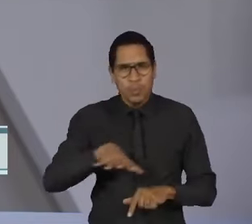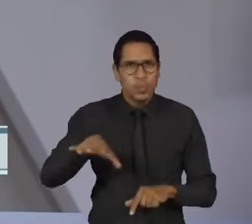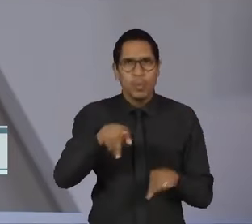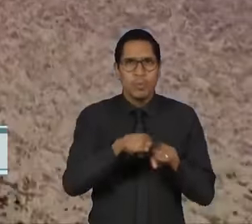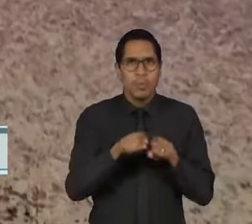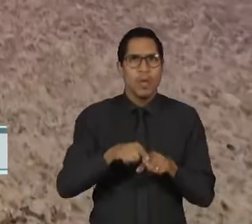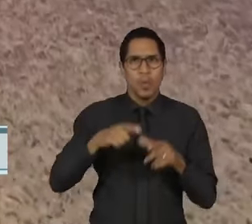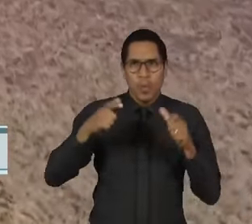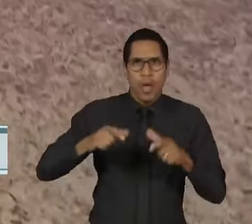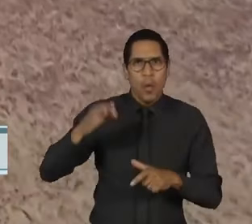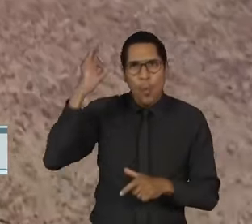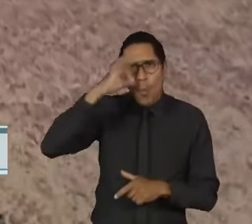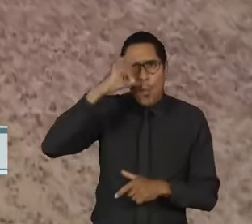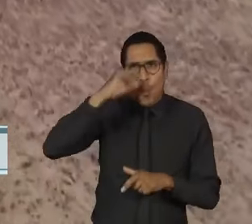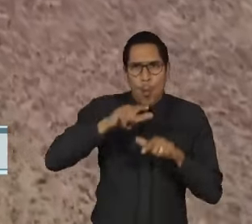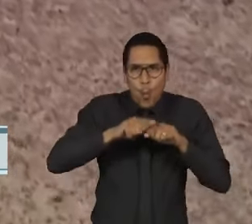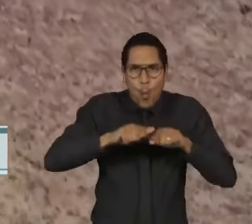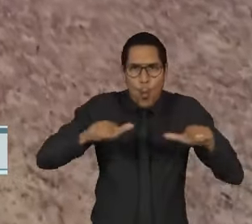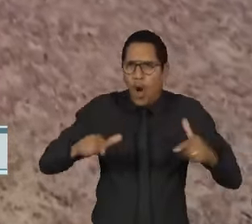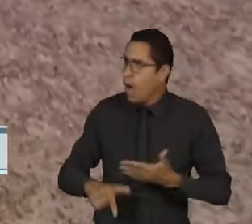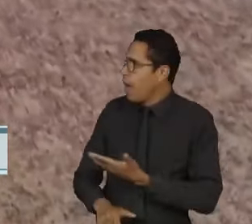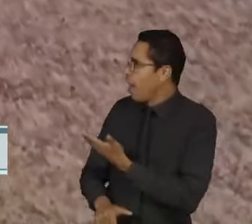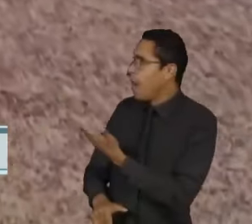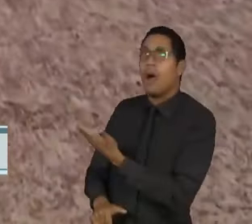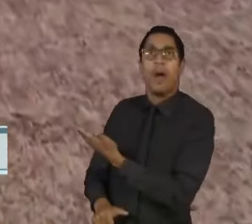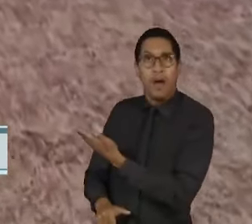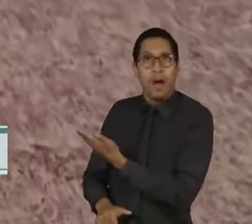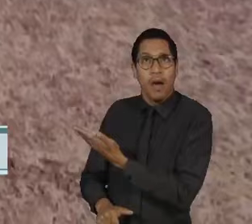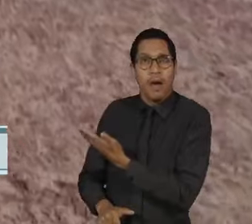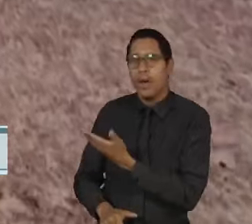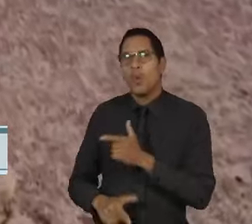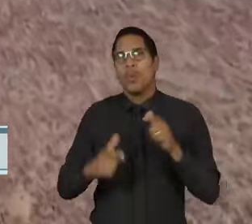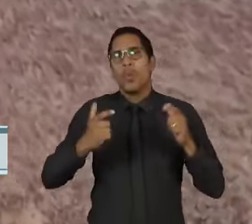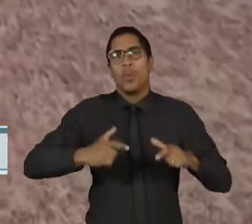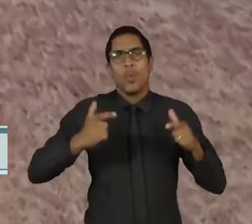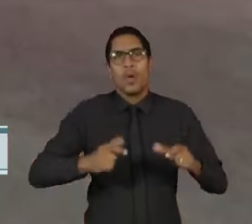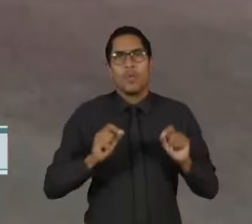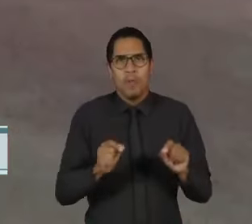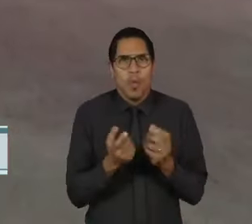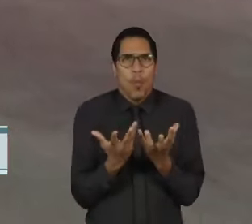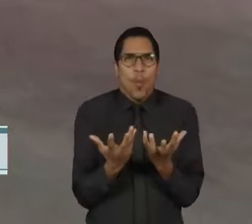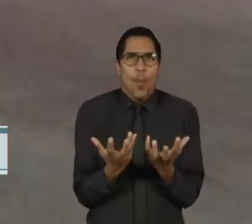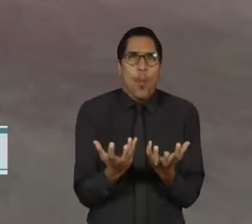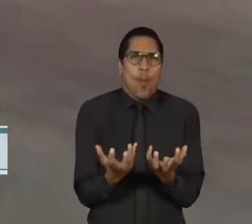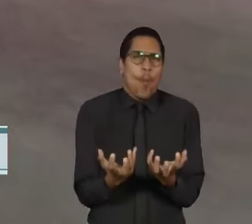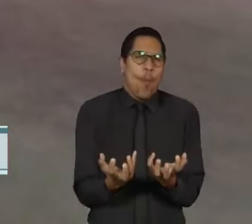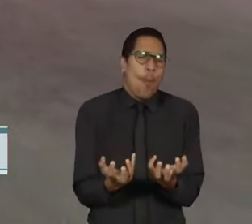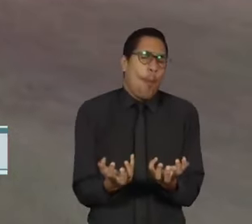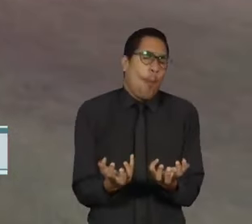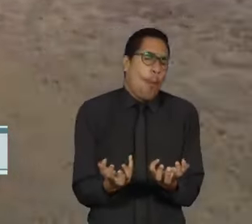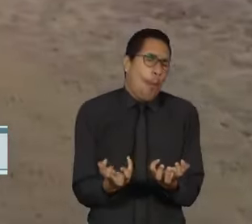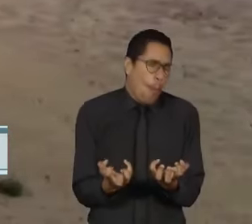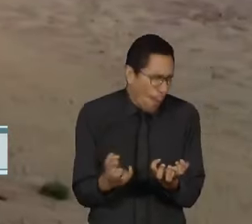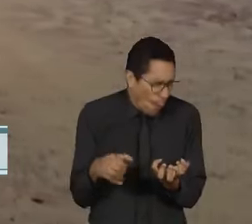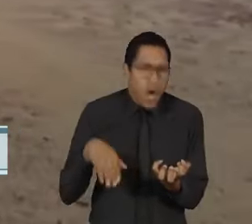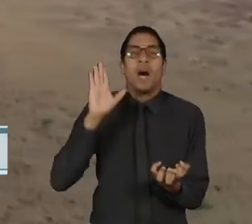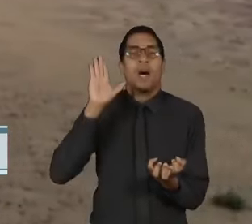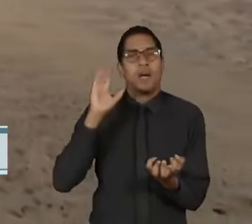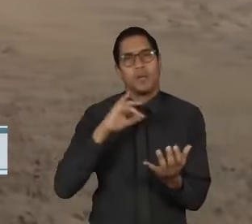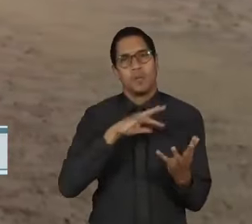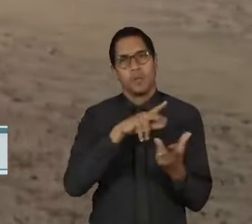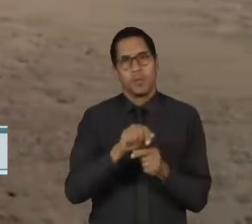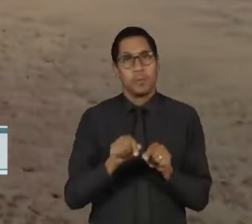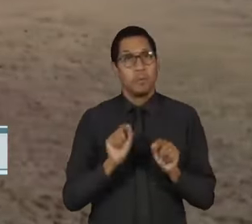inverno. O deserto do Atacama é considerado o mais seco do mundo. Mas o local surpreendeu